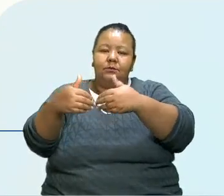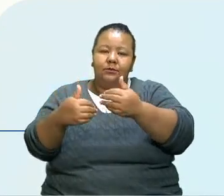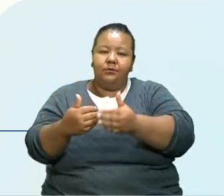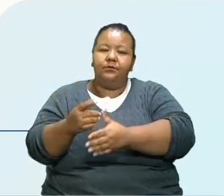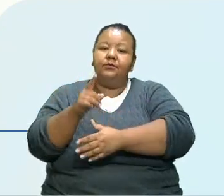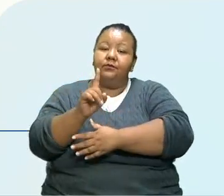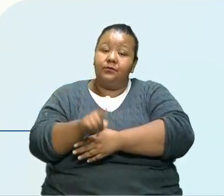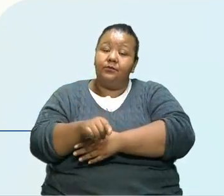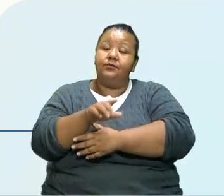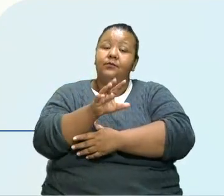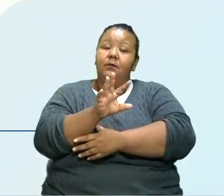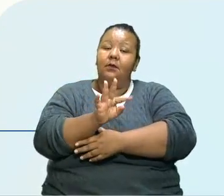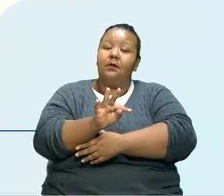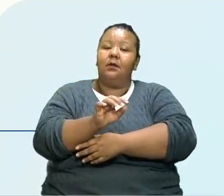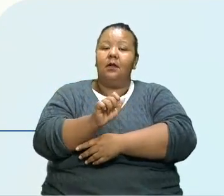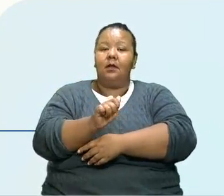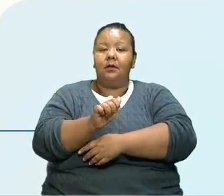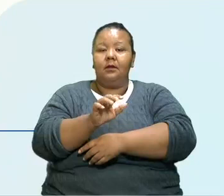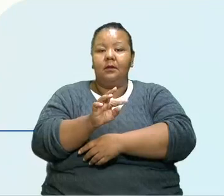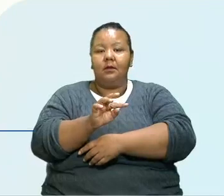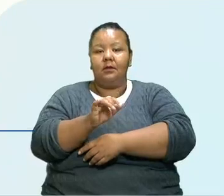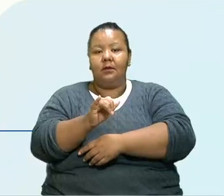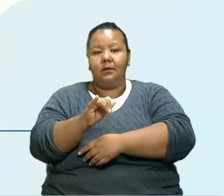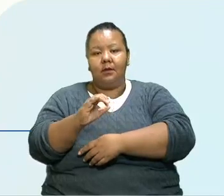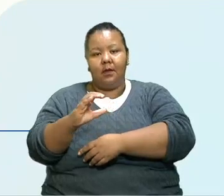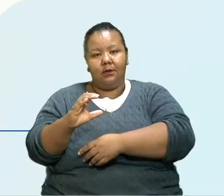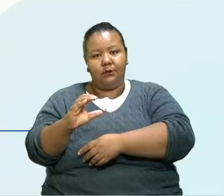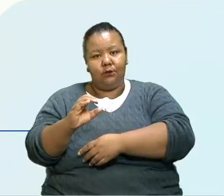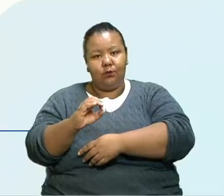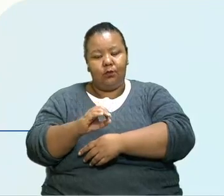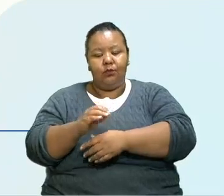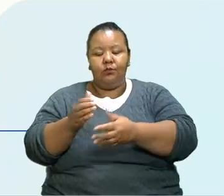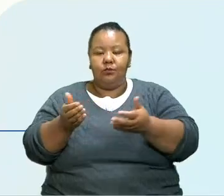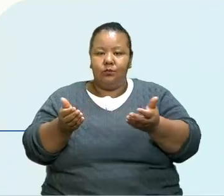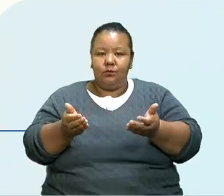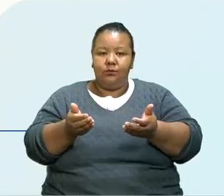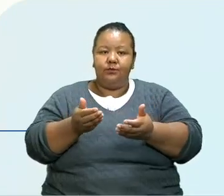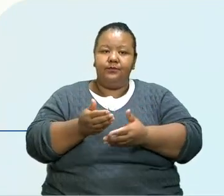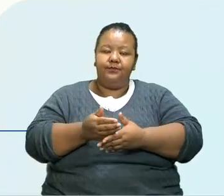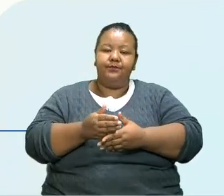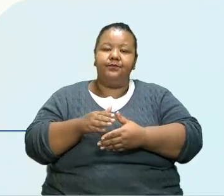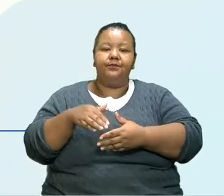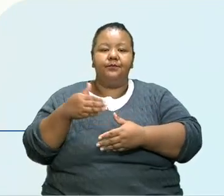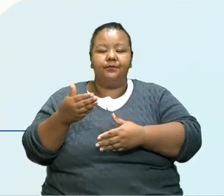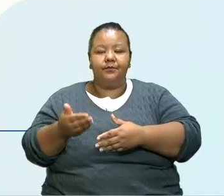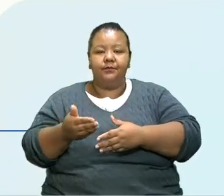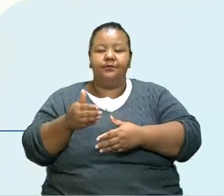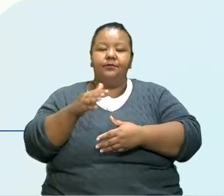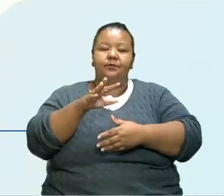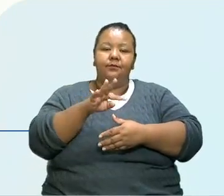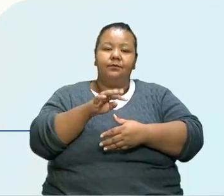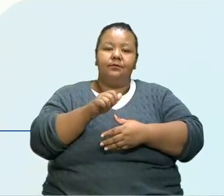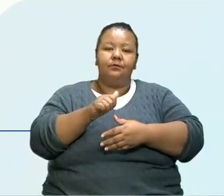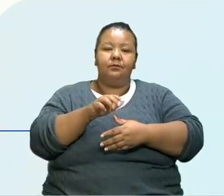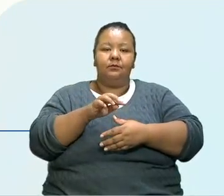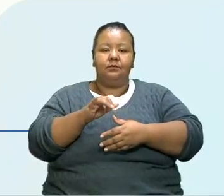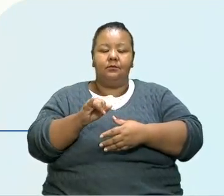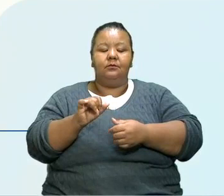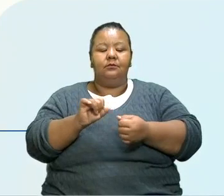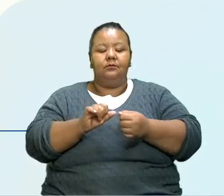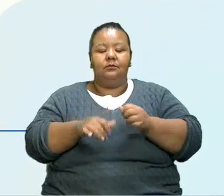desenvolvimento? O tático. É o tático que está trabalhando agora. Então, o tático pegou todo o seu